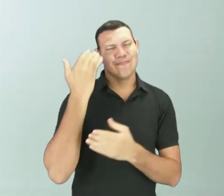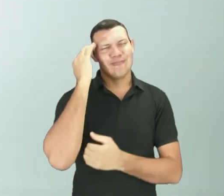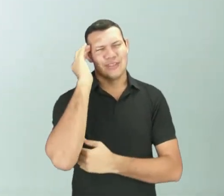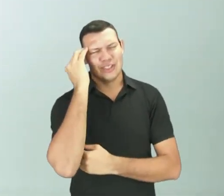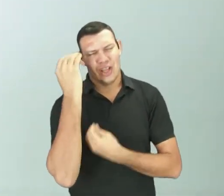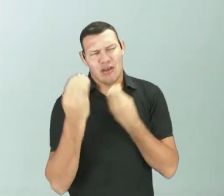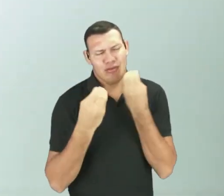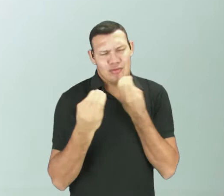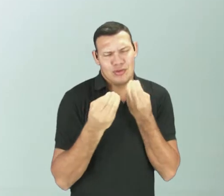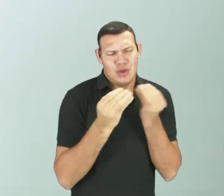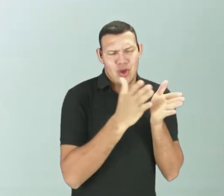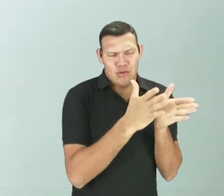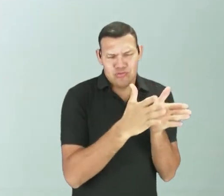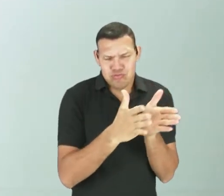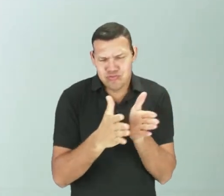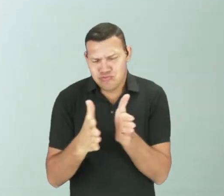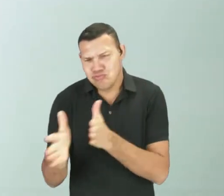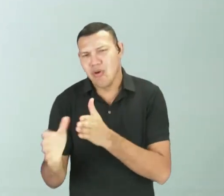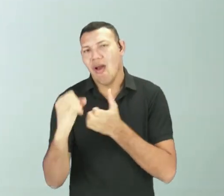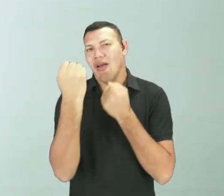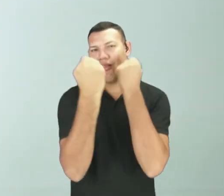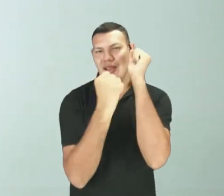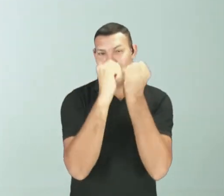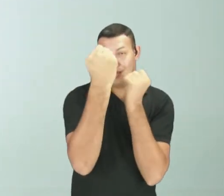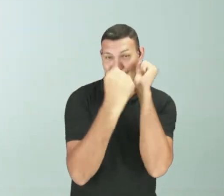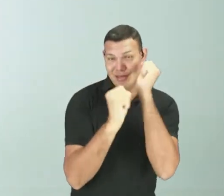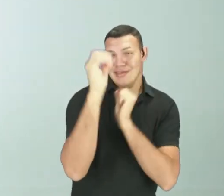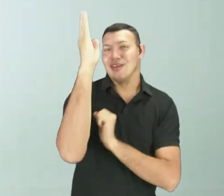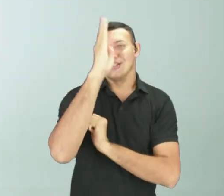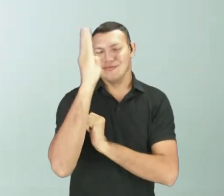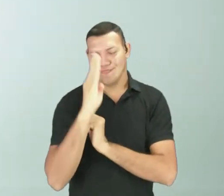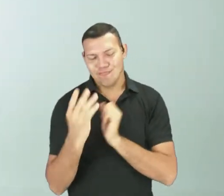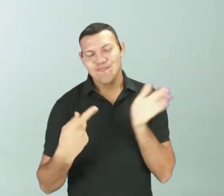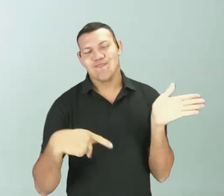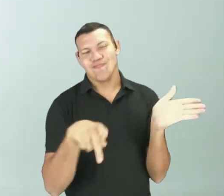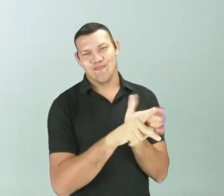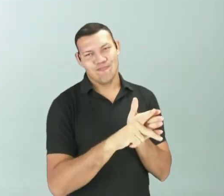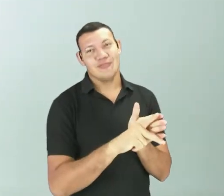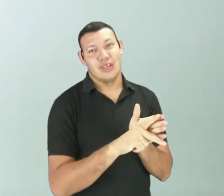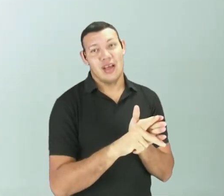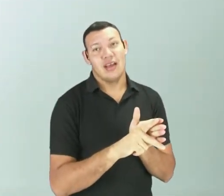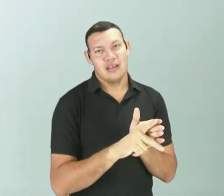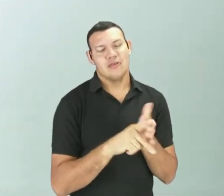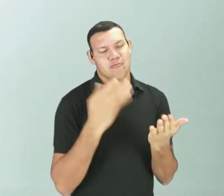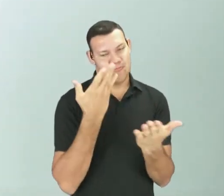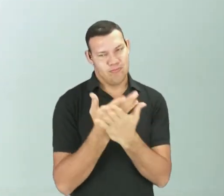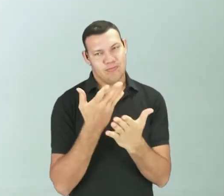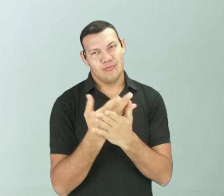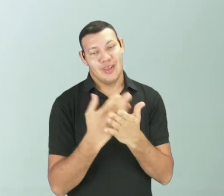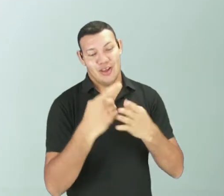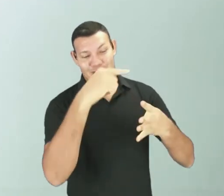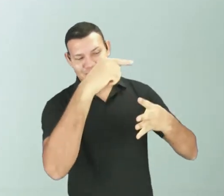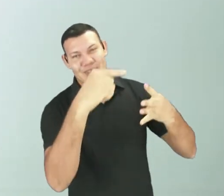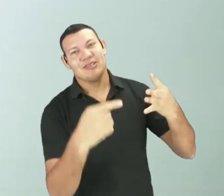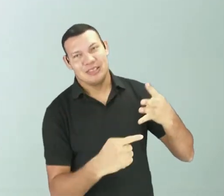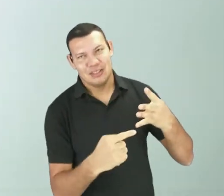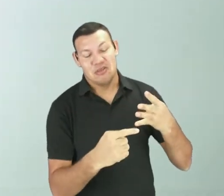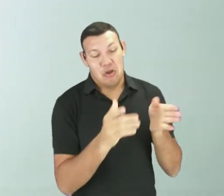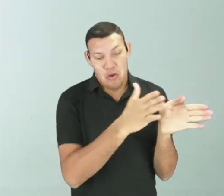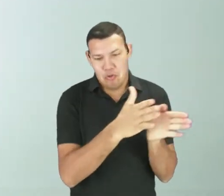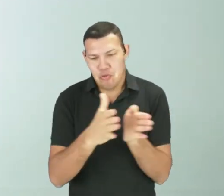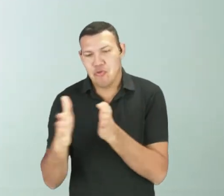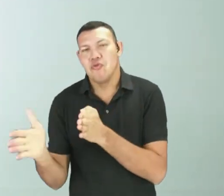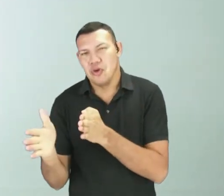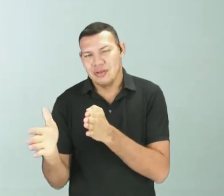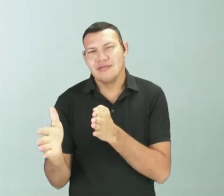deu o processo de industrialização do Brasil, tá bom? A gente vai estudar 4 fases desse processo de industrialização,